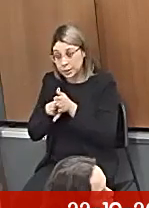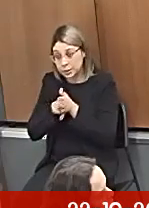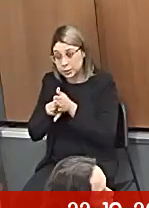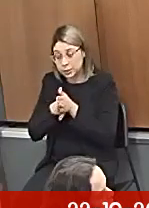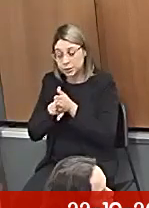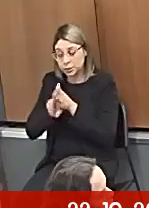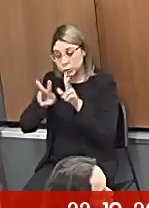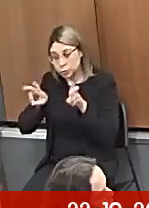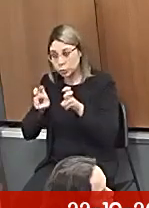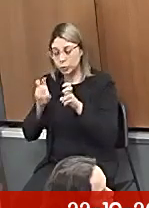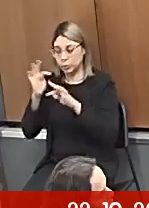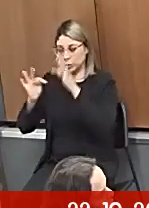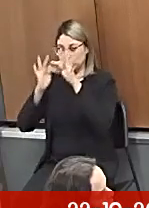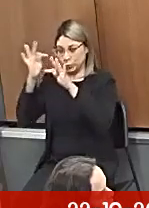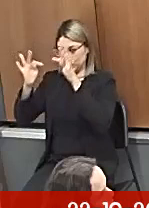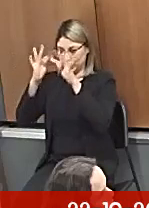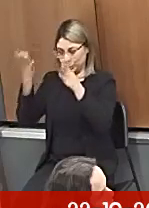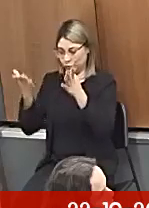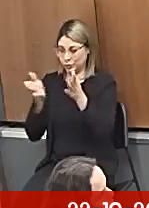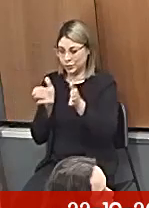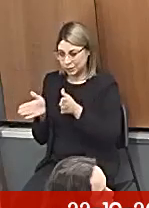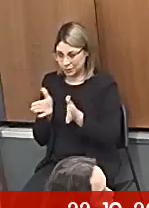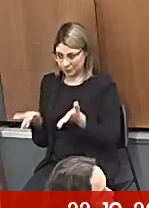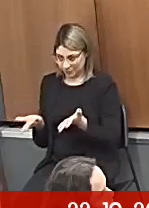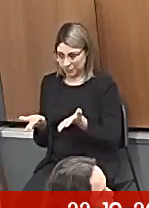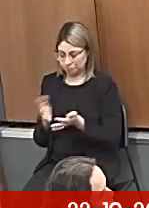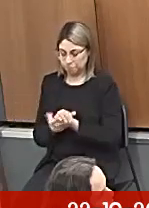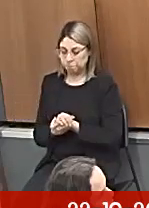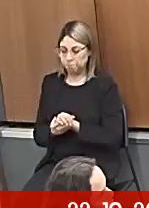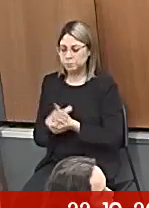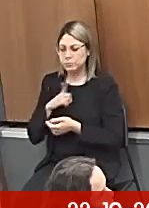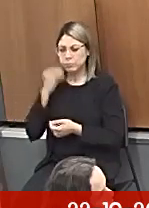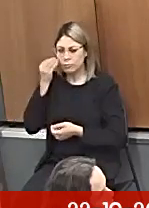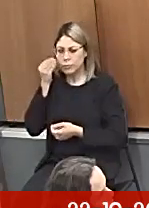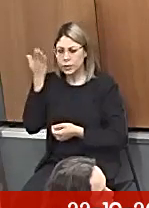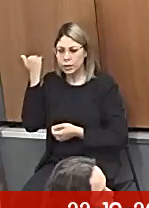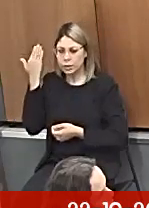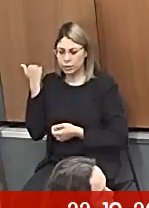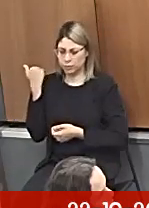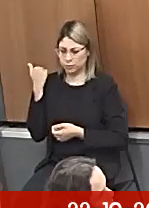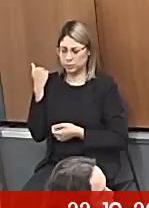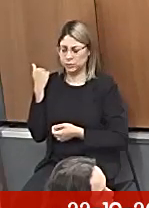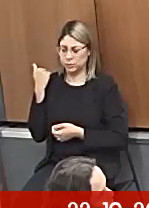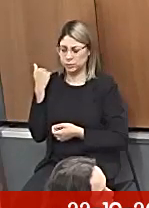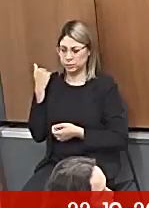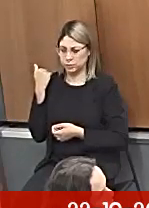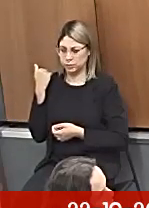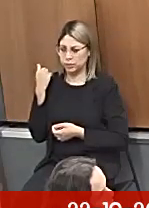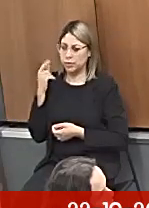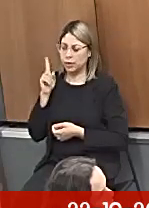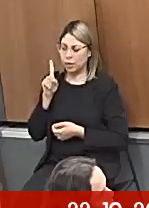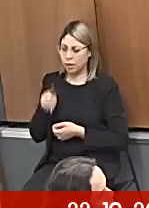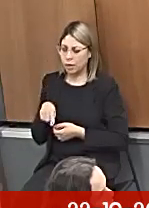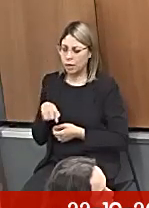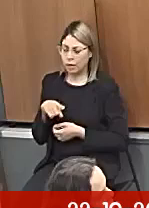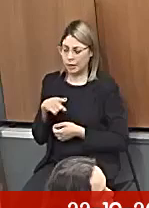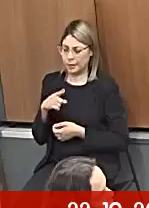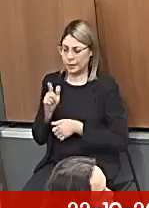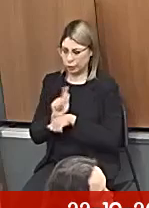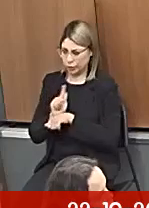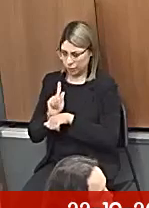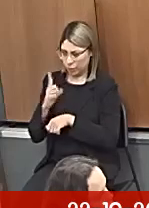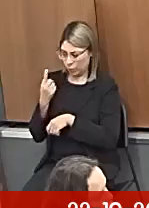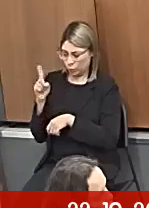em tecnologia assistiva. Nós tivemos uma experiência na gestão passada muito interessante